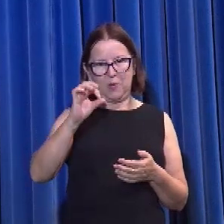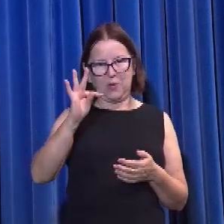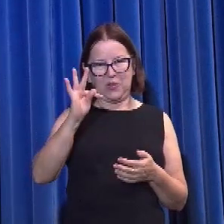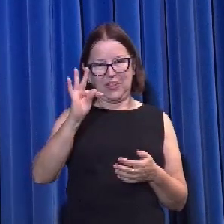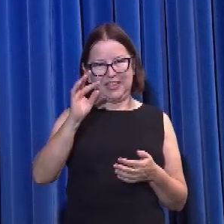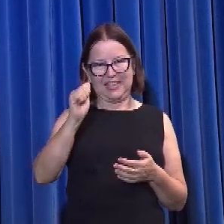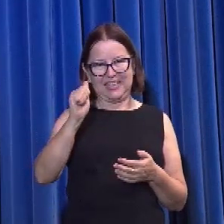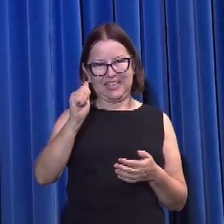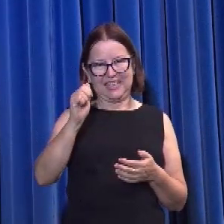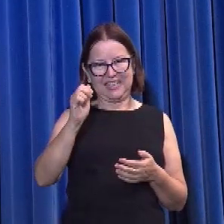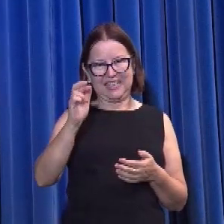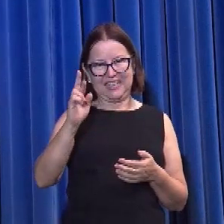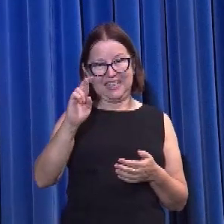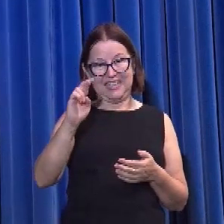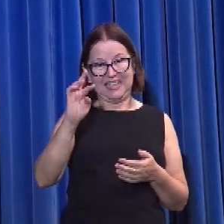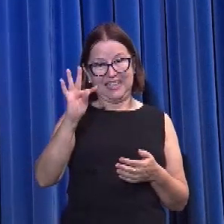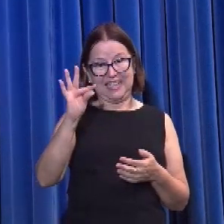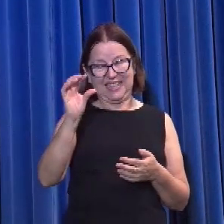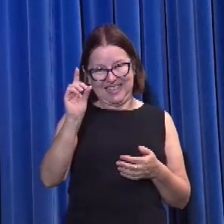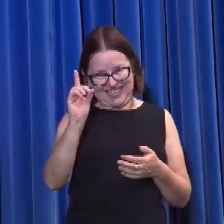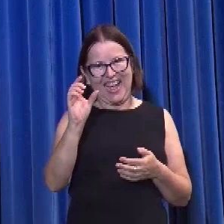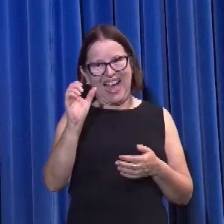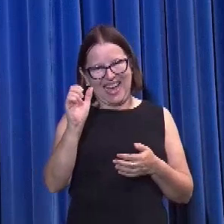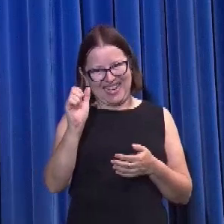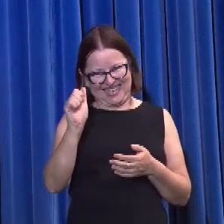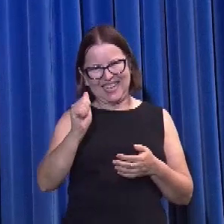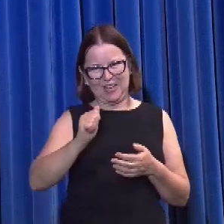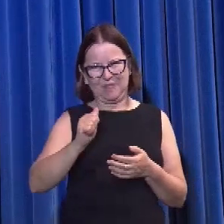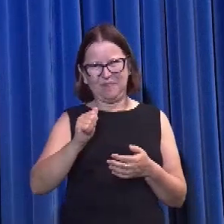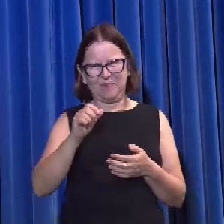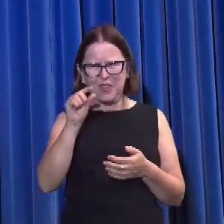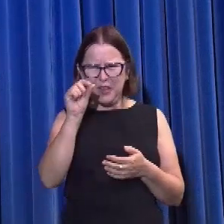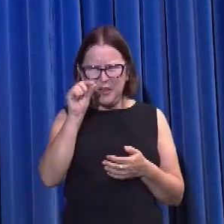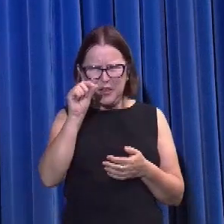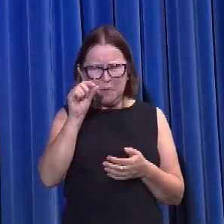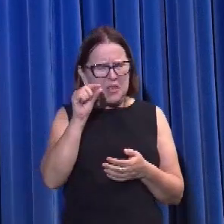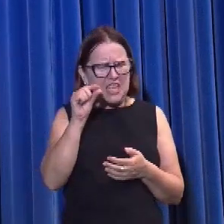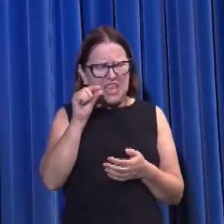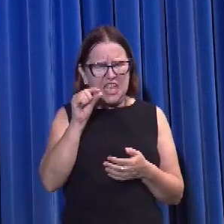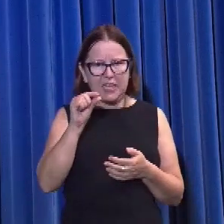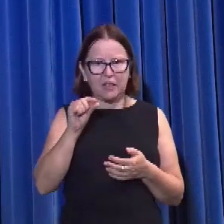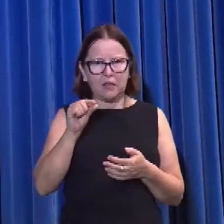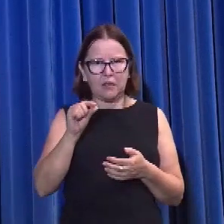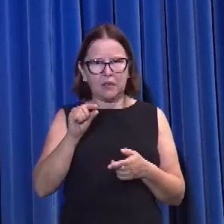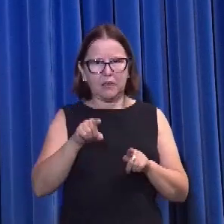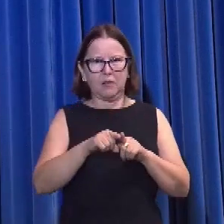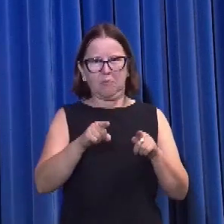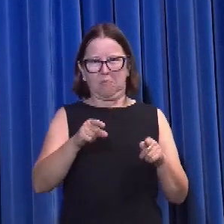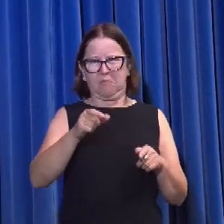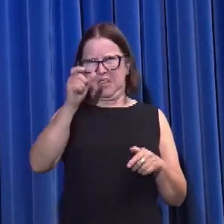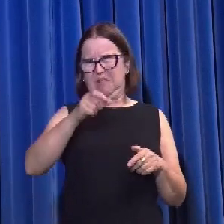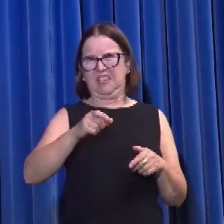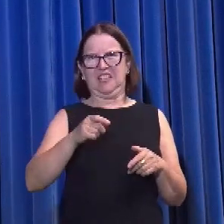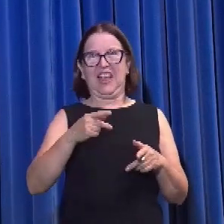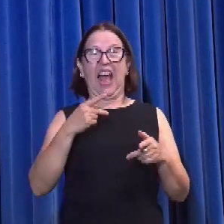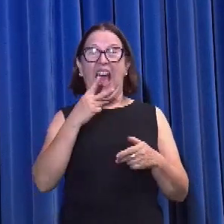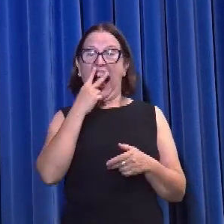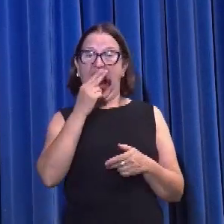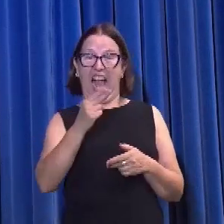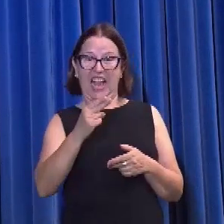um caroço de abacate, mas não move um grão de mostarda, que fé é